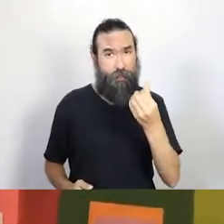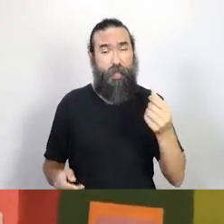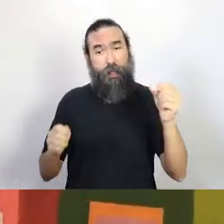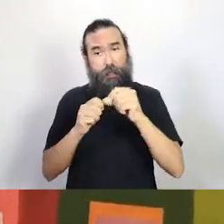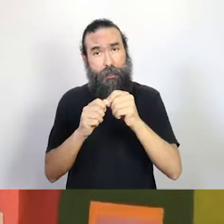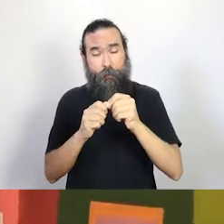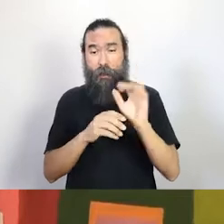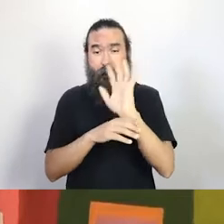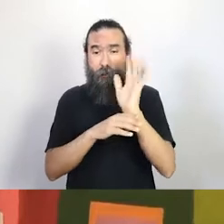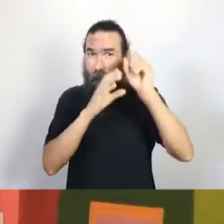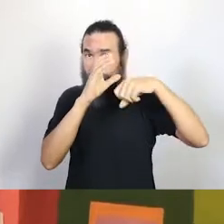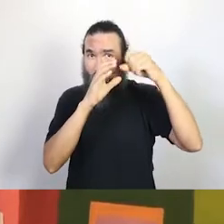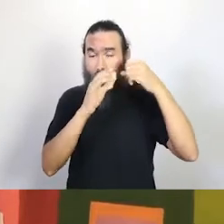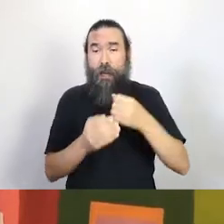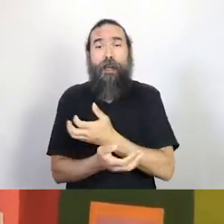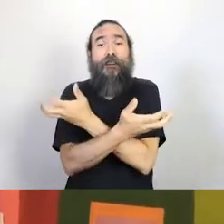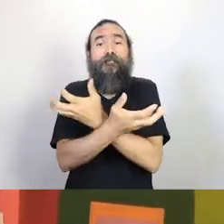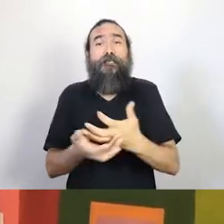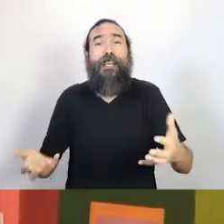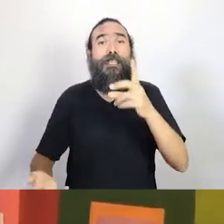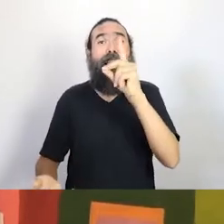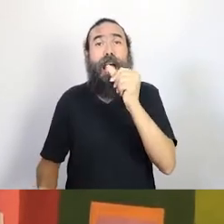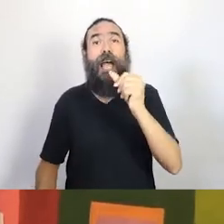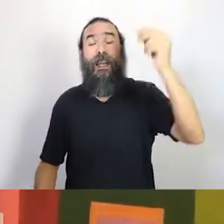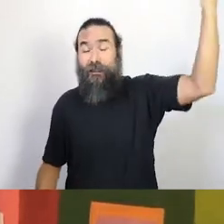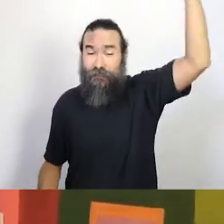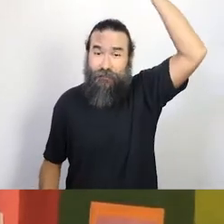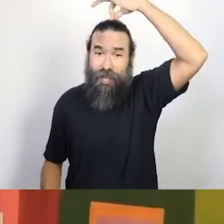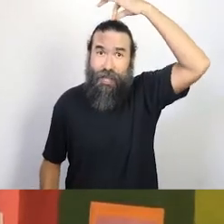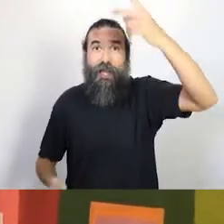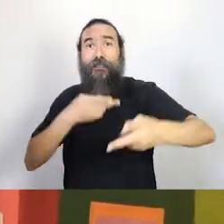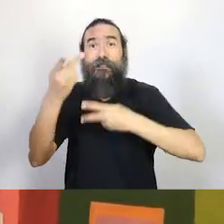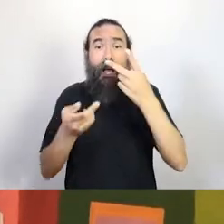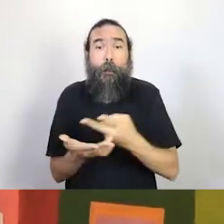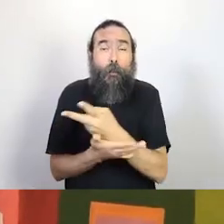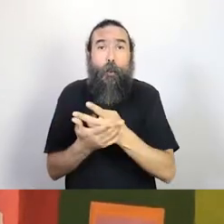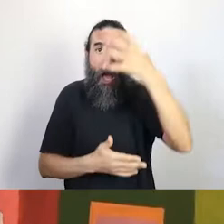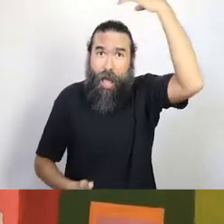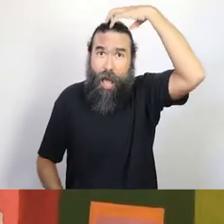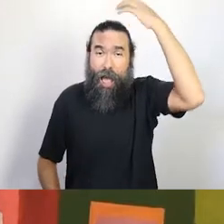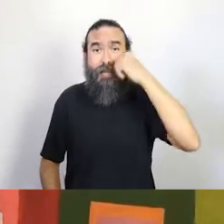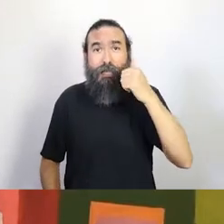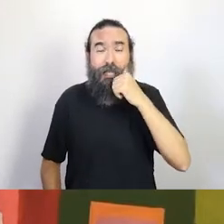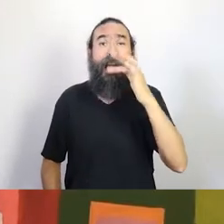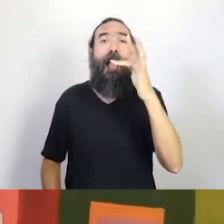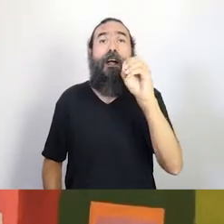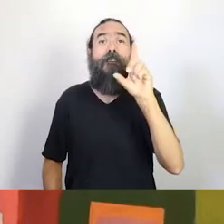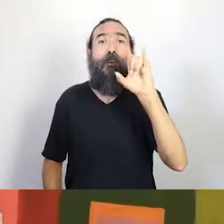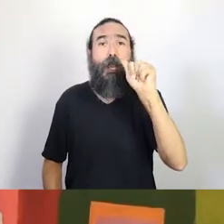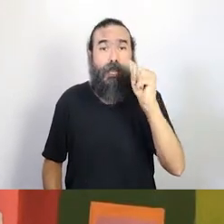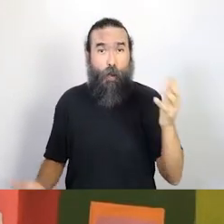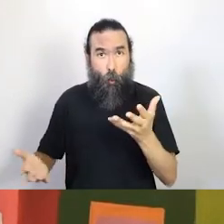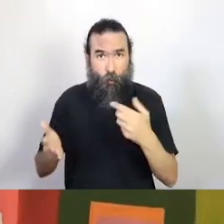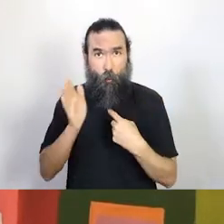Festa da Fé, que fala sobre a Caçada da Rainha e a Folia. A Caçada da Rainha é onde a gente vai mostrar para vocês o trecho